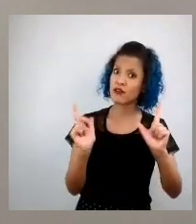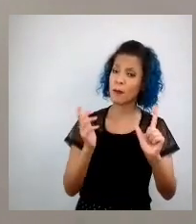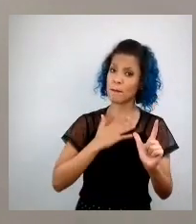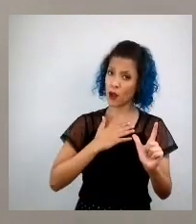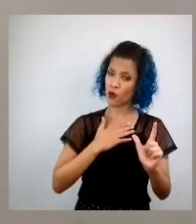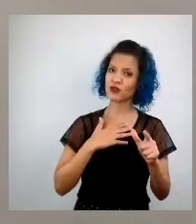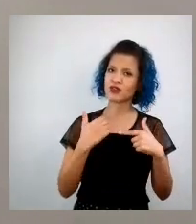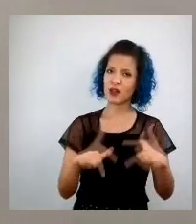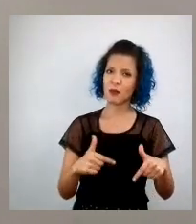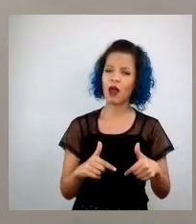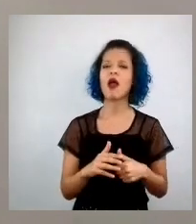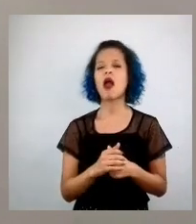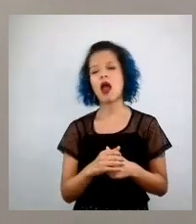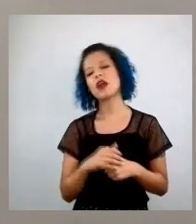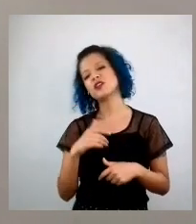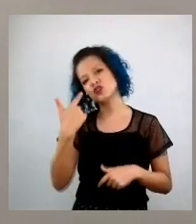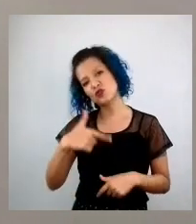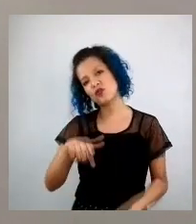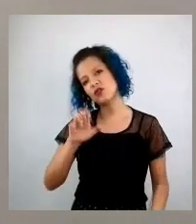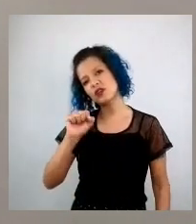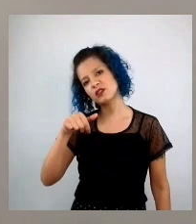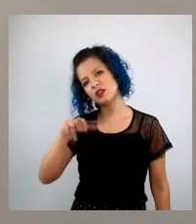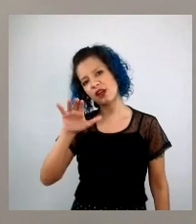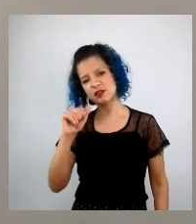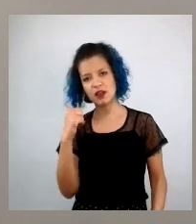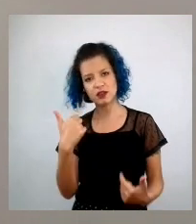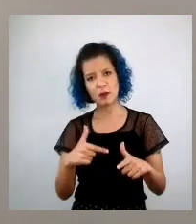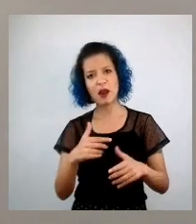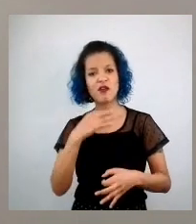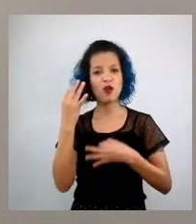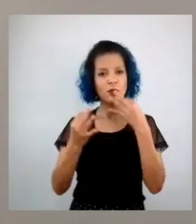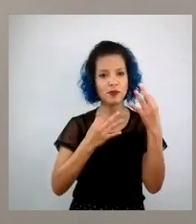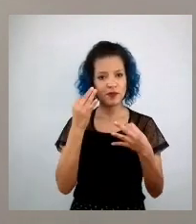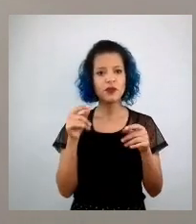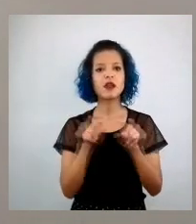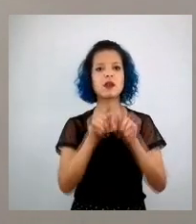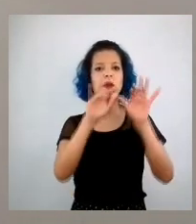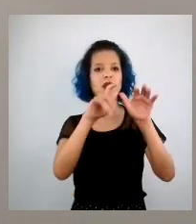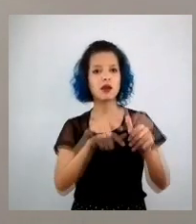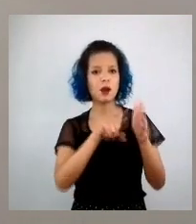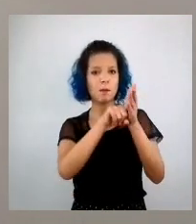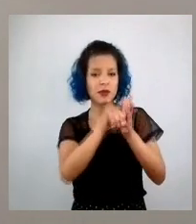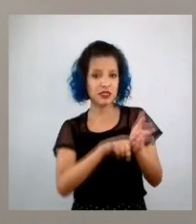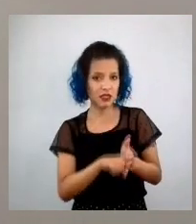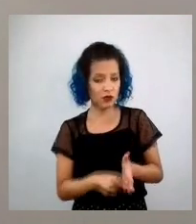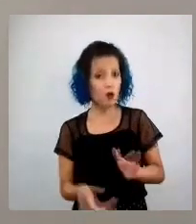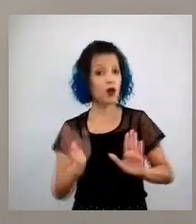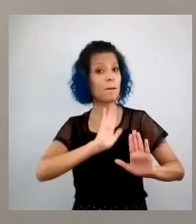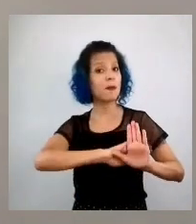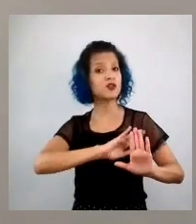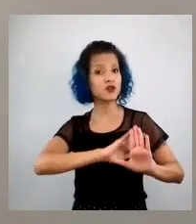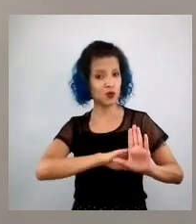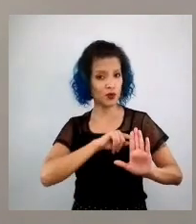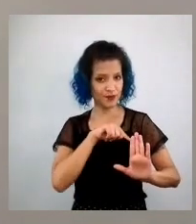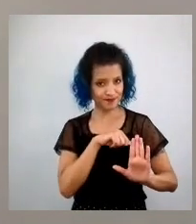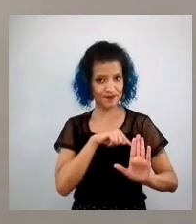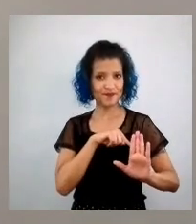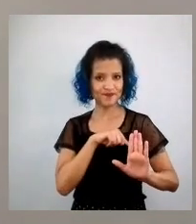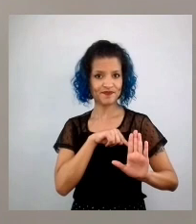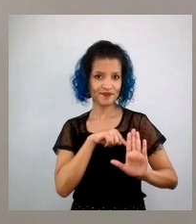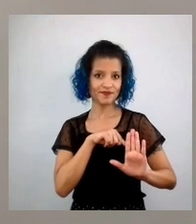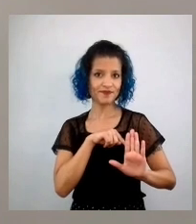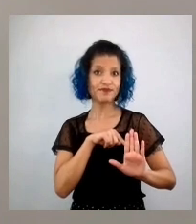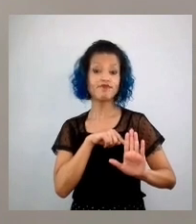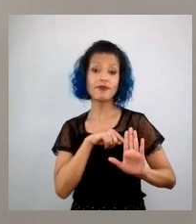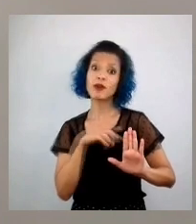trabalhar no Esquenta como comentarista e como redatora e pesquisadora nos bastidores, porque era a condição de eu ser contratada na